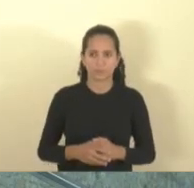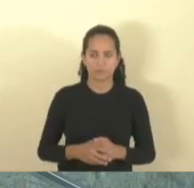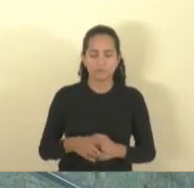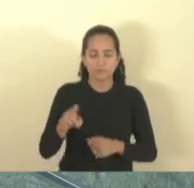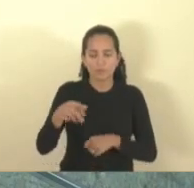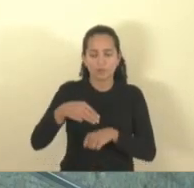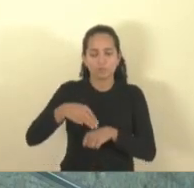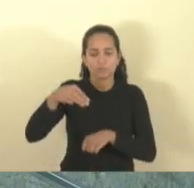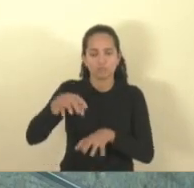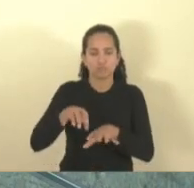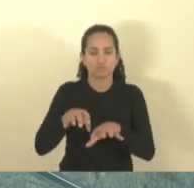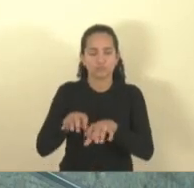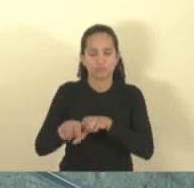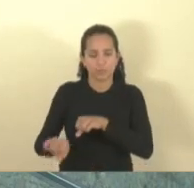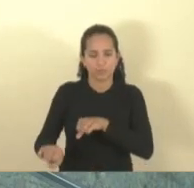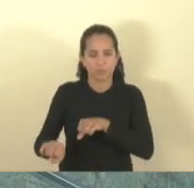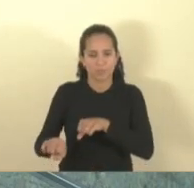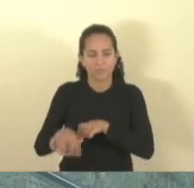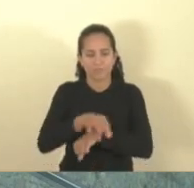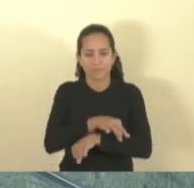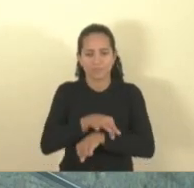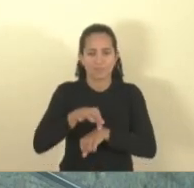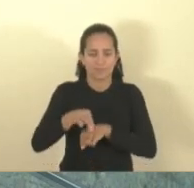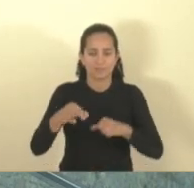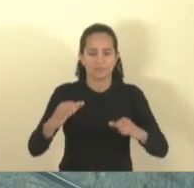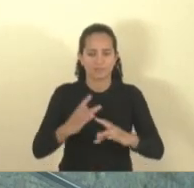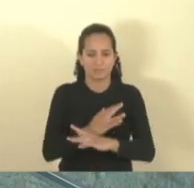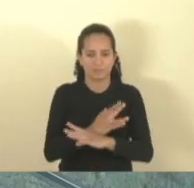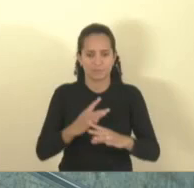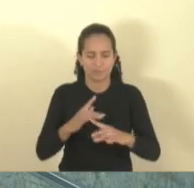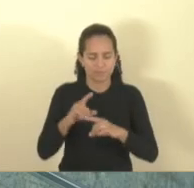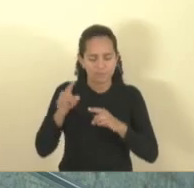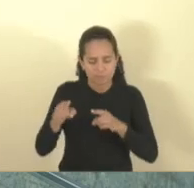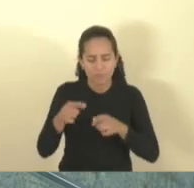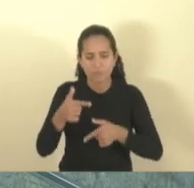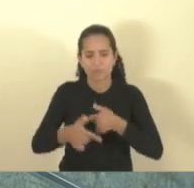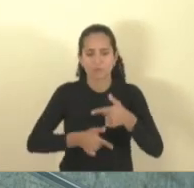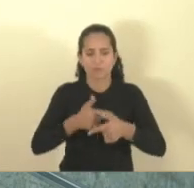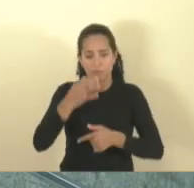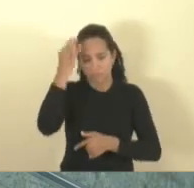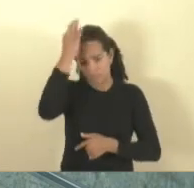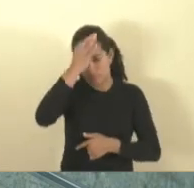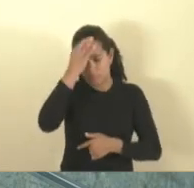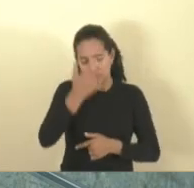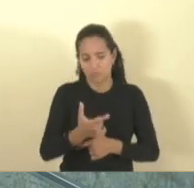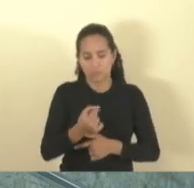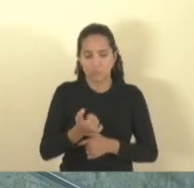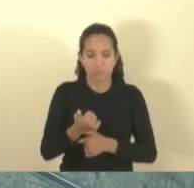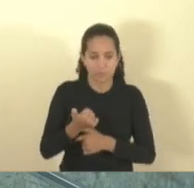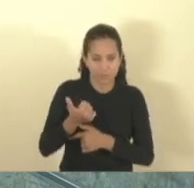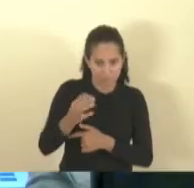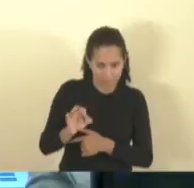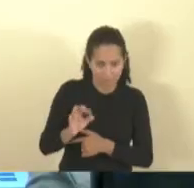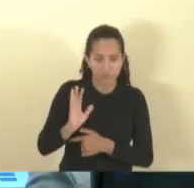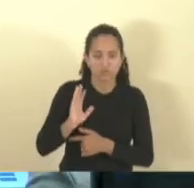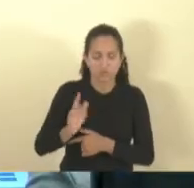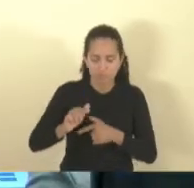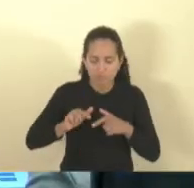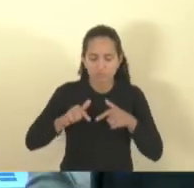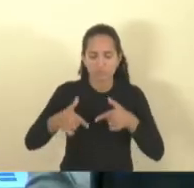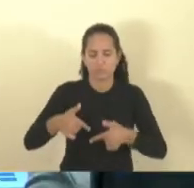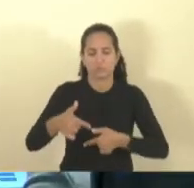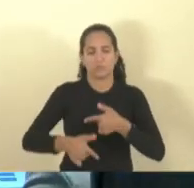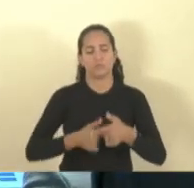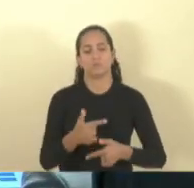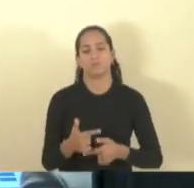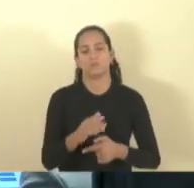Mestre em Arquitetura e Urbanismo, servidora de carreira do Governo do Estado do Espírito Santo desde 2010. Atua na coordenação